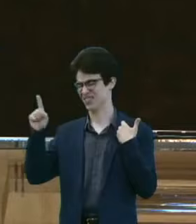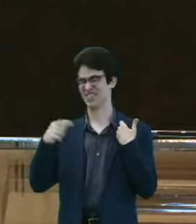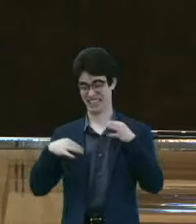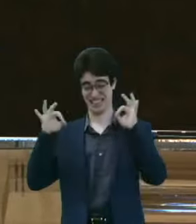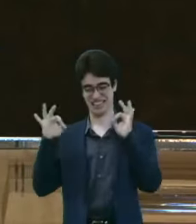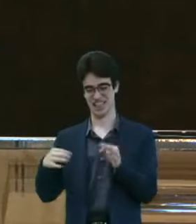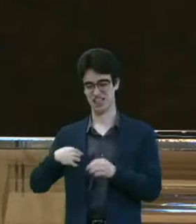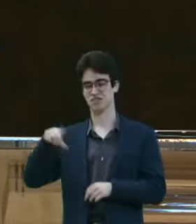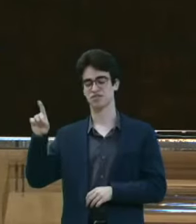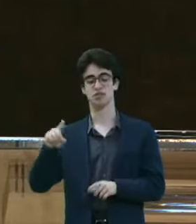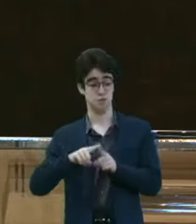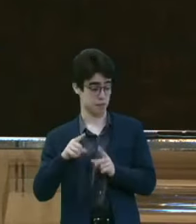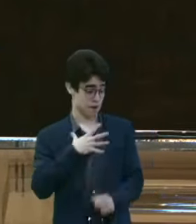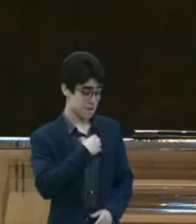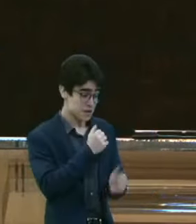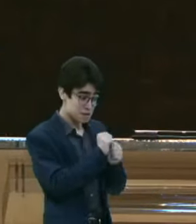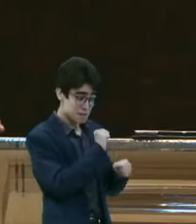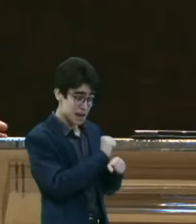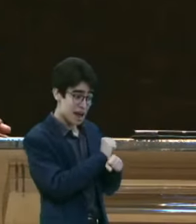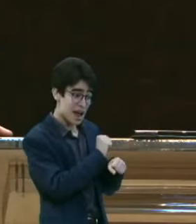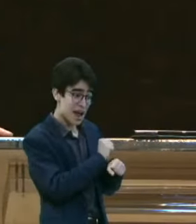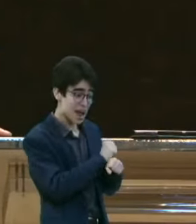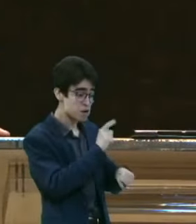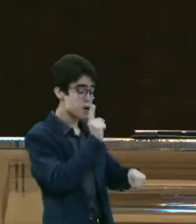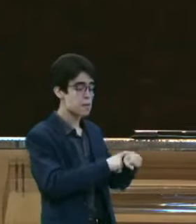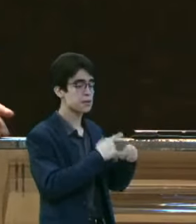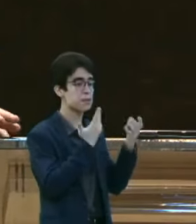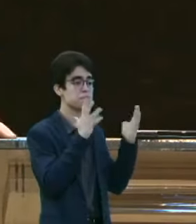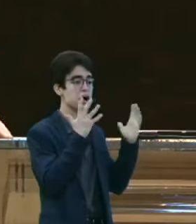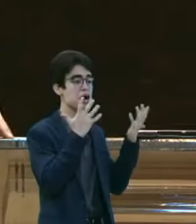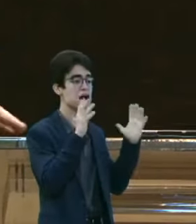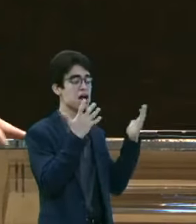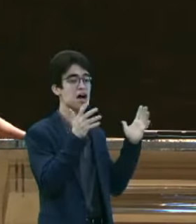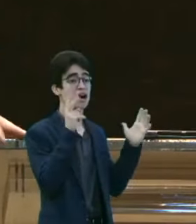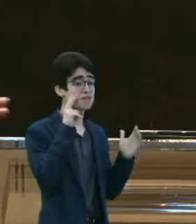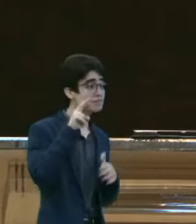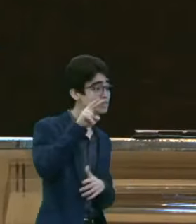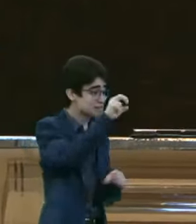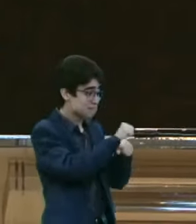ele ia. O menino fica esperando, chega na hora do parabéns, e ele fica olhando